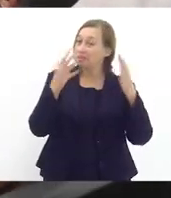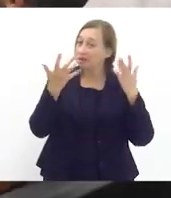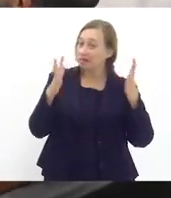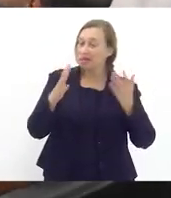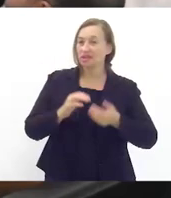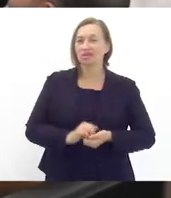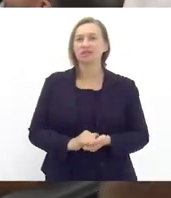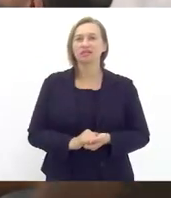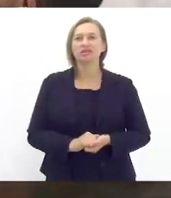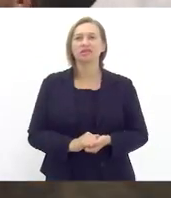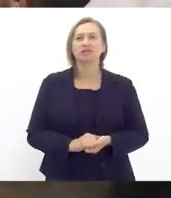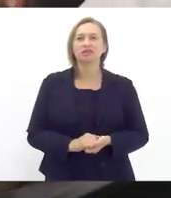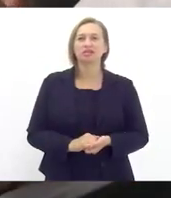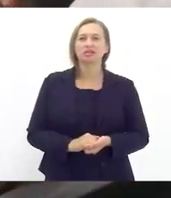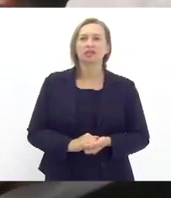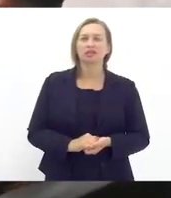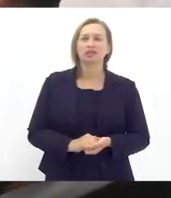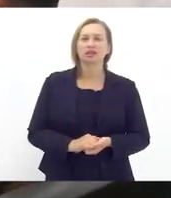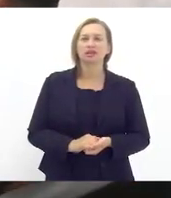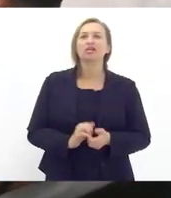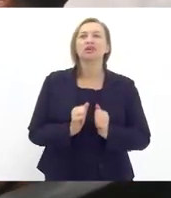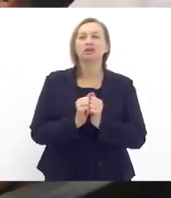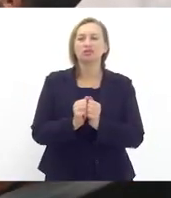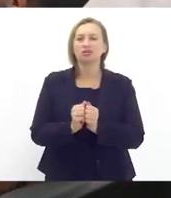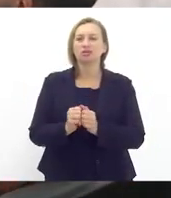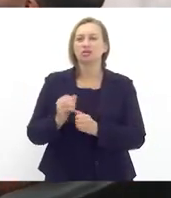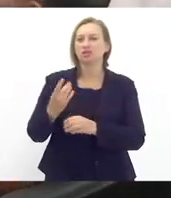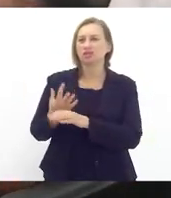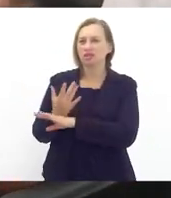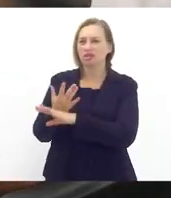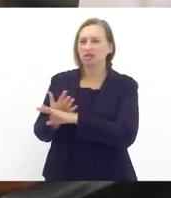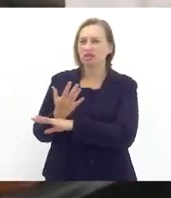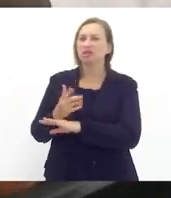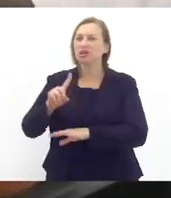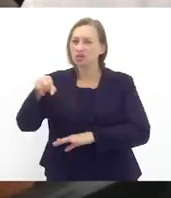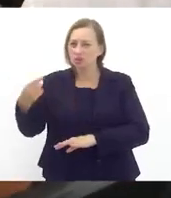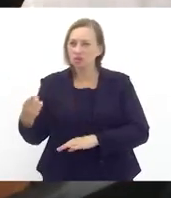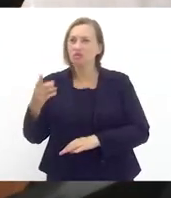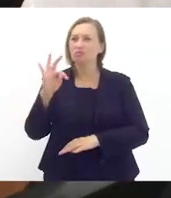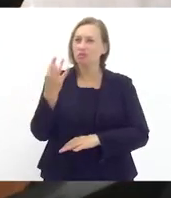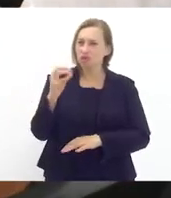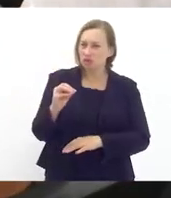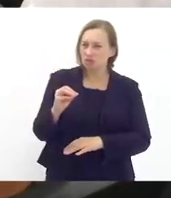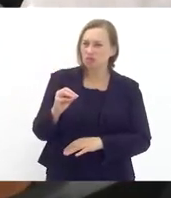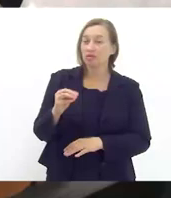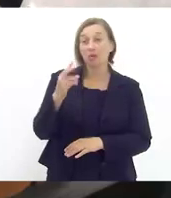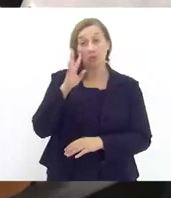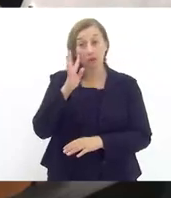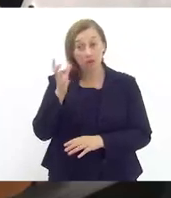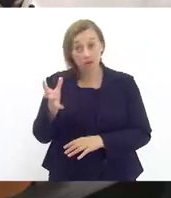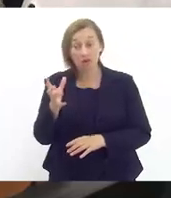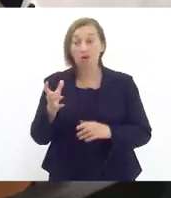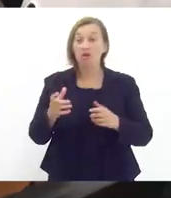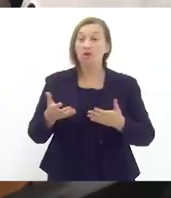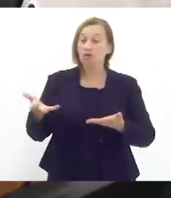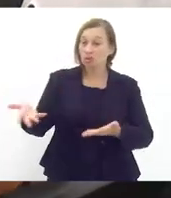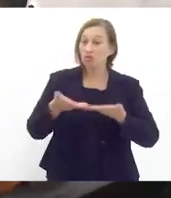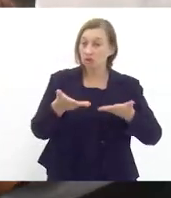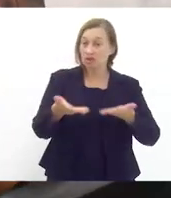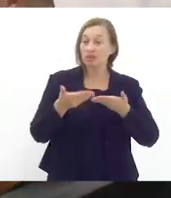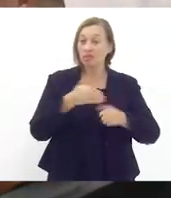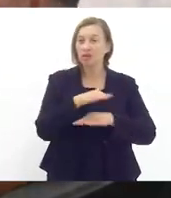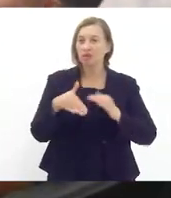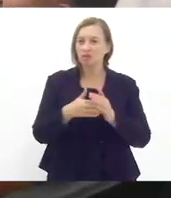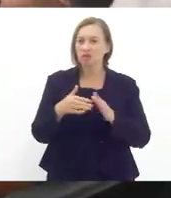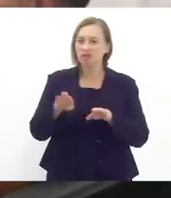aqui é a nossa relíquia que teve conosco lá em Duque de Caxias Tarde Demais Binho presta atenção é uma convocação a todos vocês que